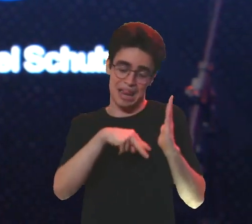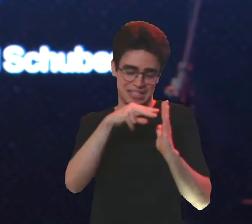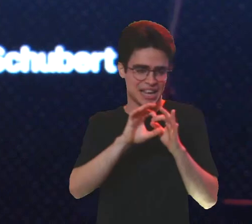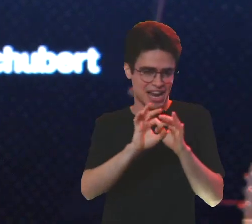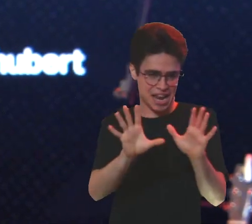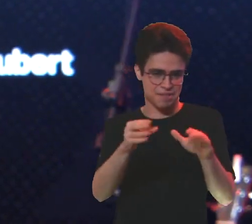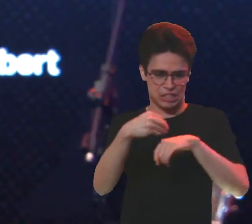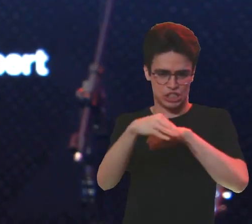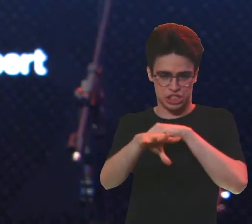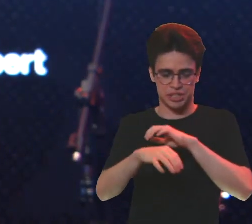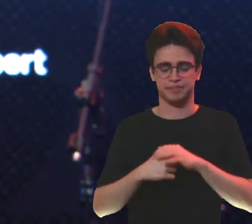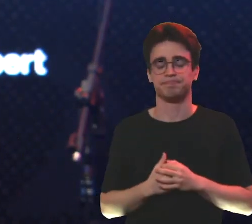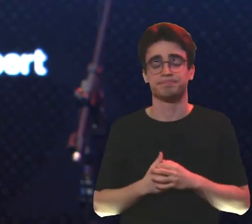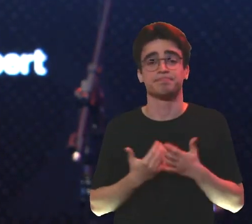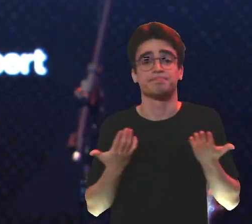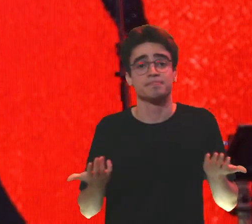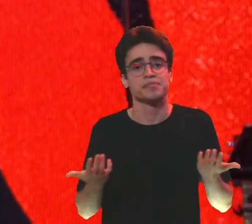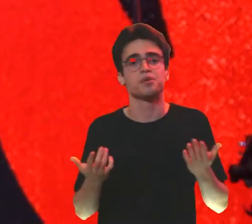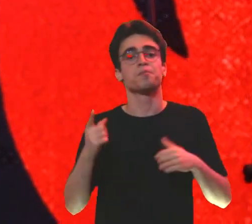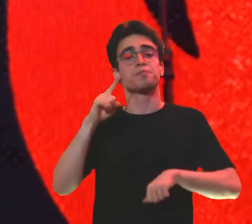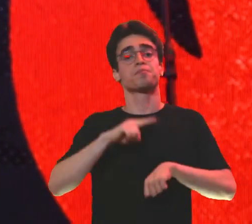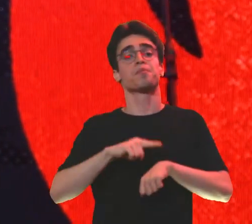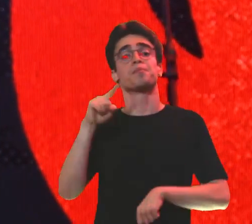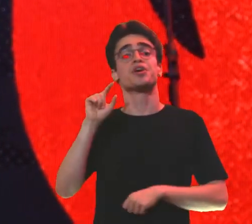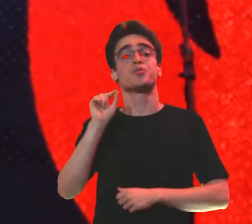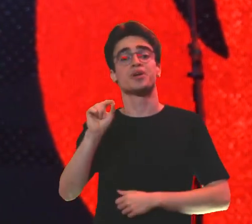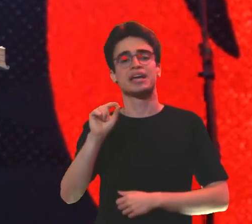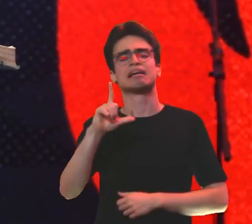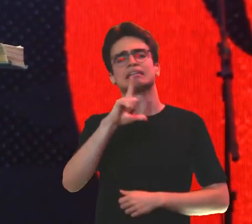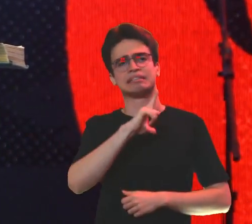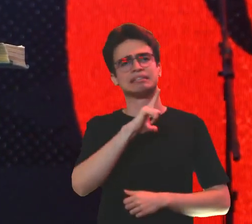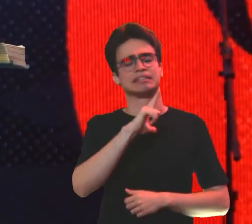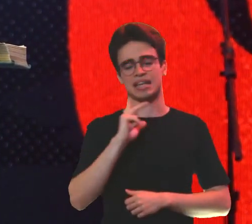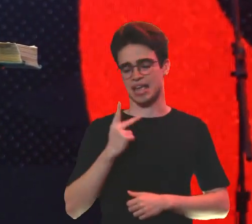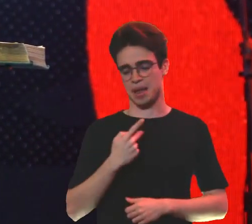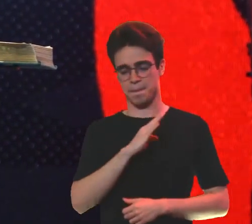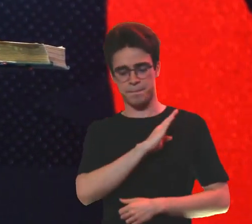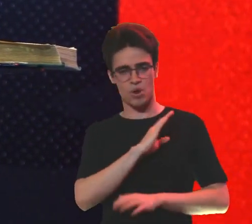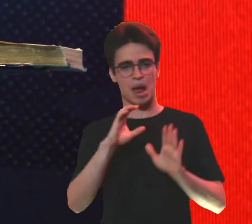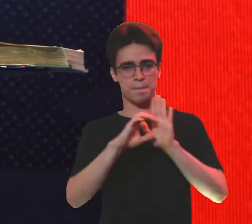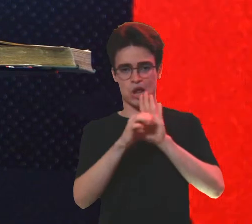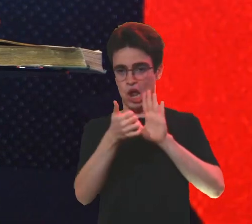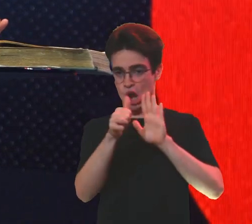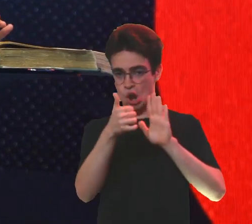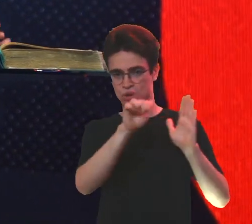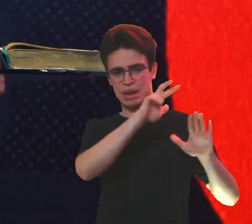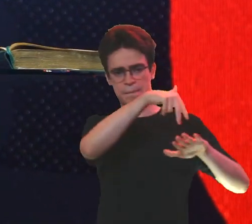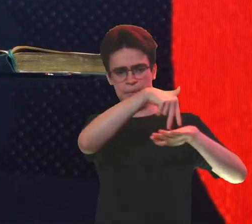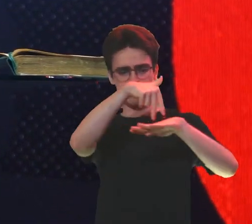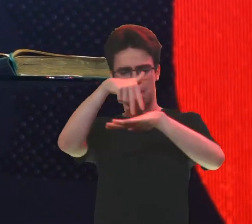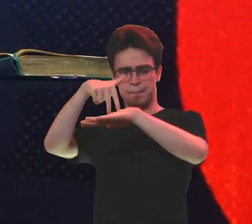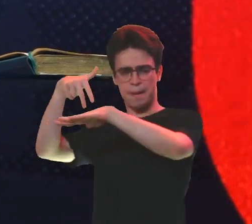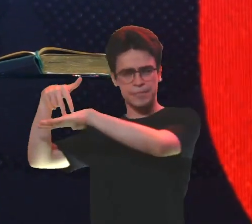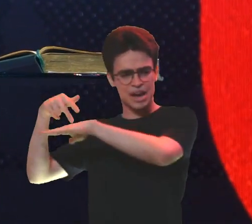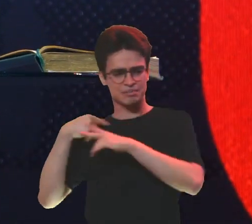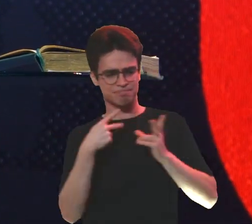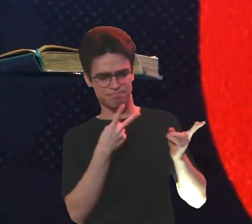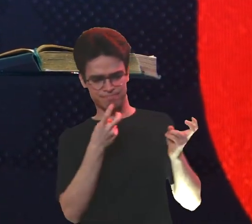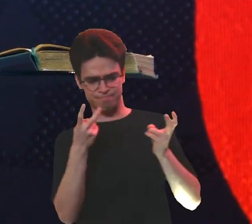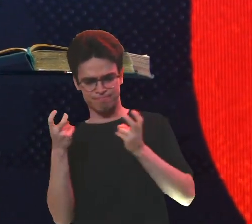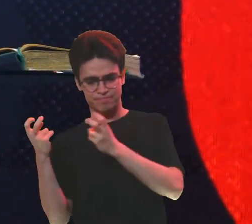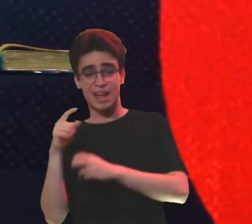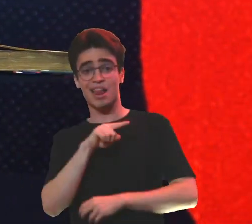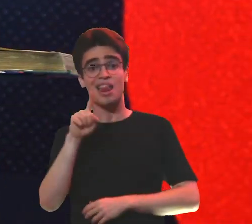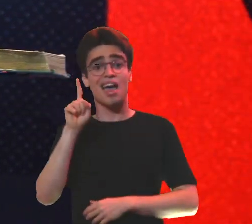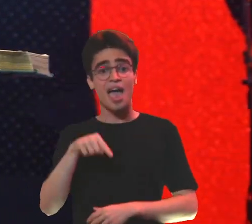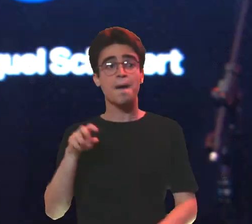Mas, quando nós olhamos para todos esses homens de Hebreus 11, nós podemos ver que eles eram peregrinos.